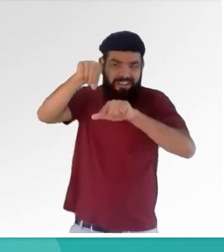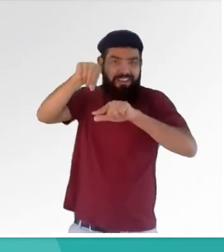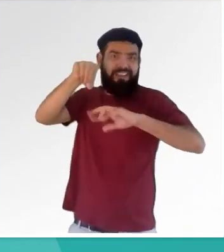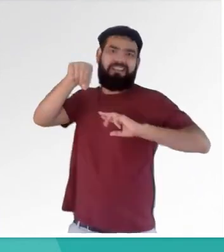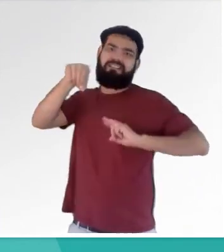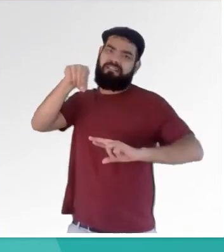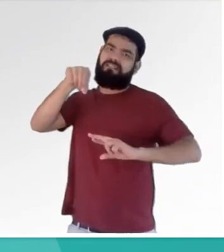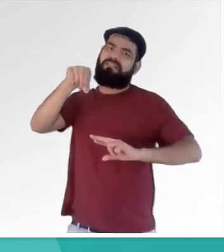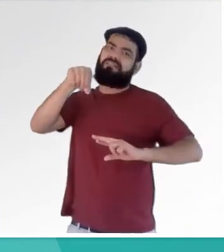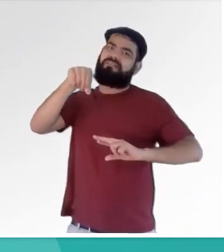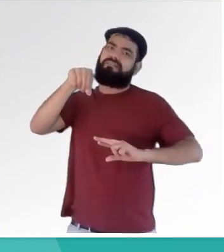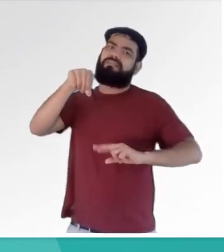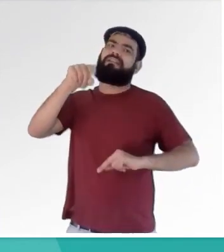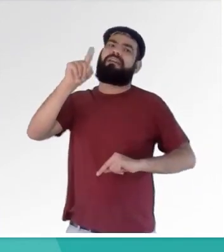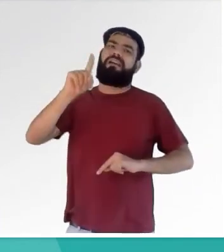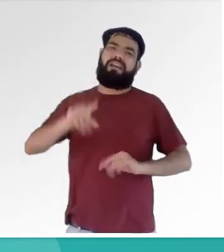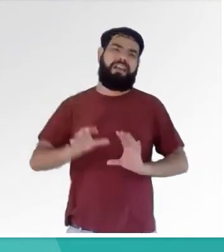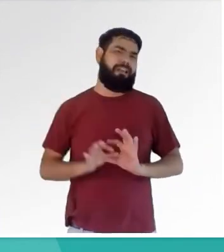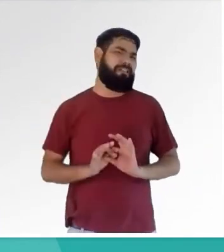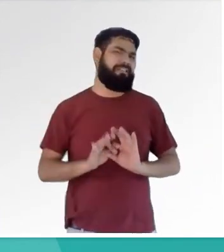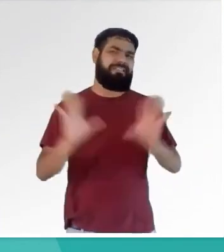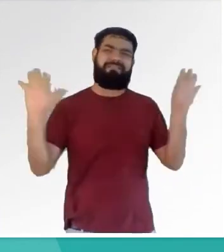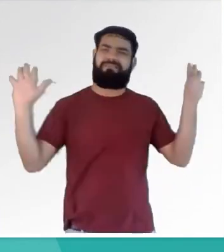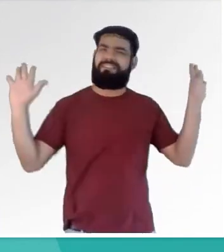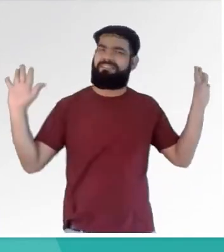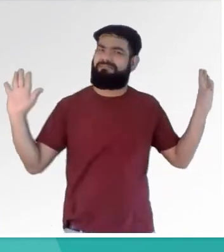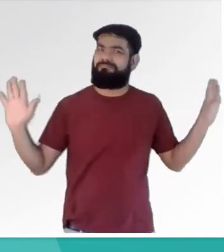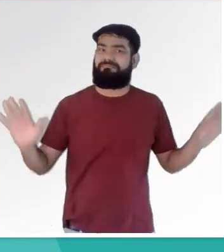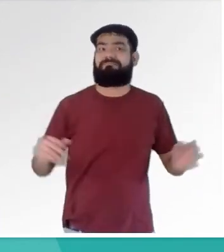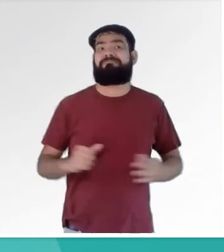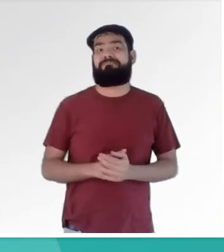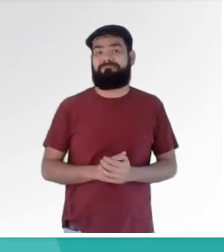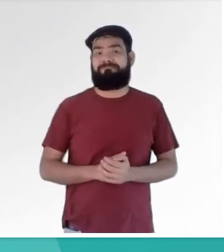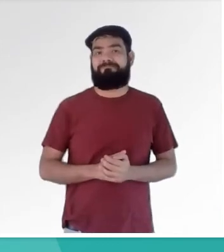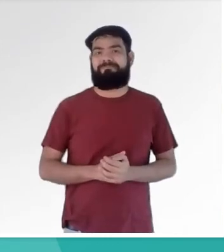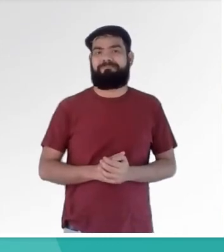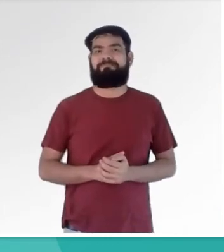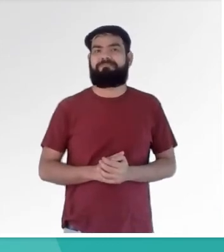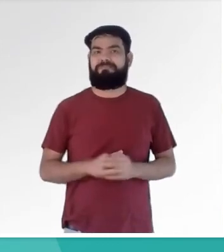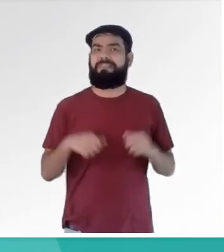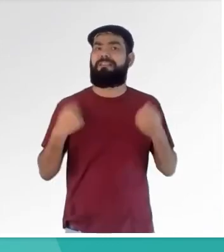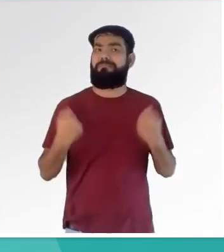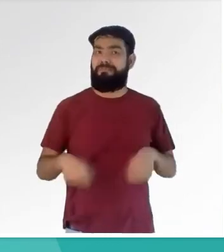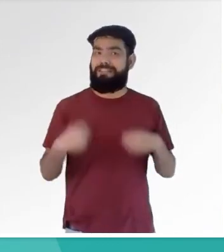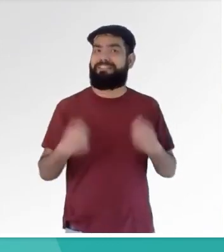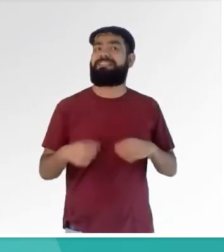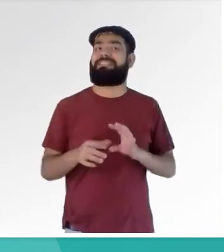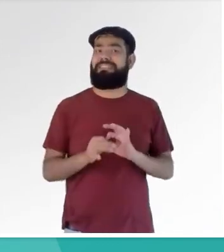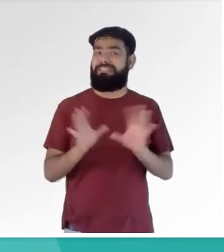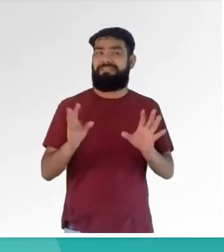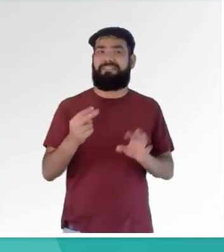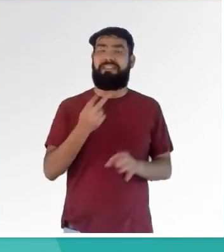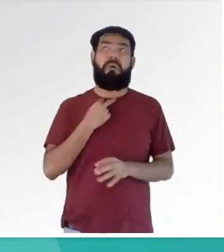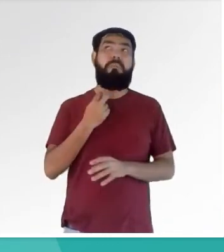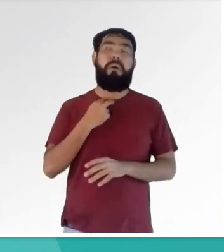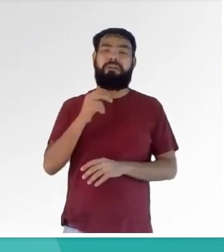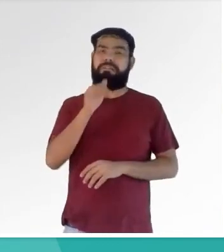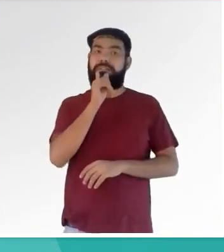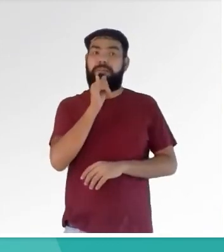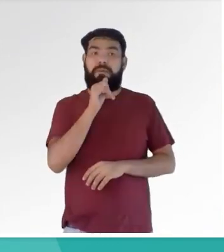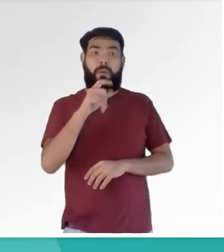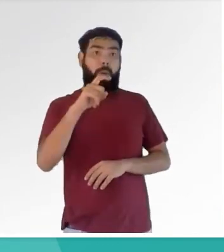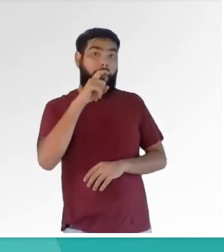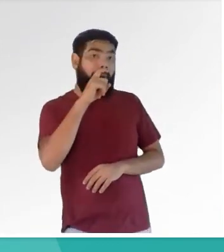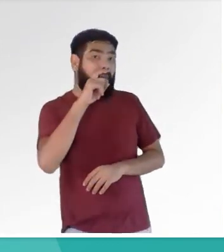tem que ser livre, né? Tem que ser livre. Quando você estiver aí, né, na